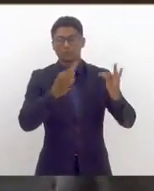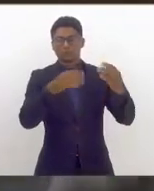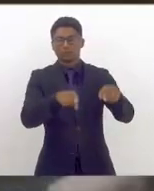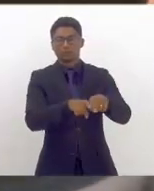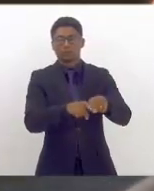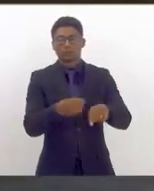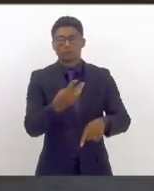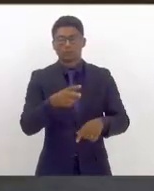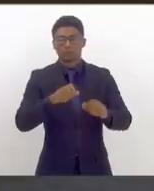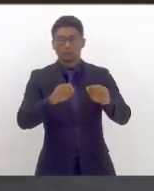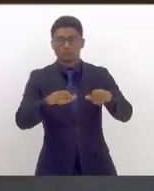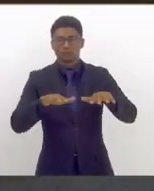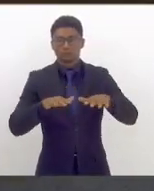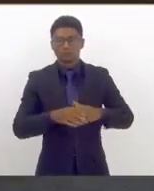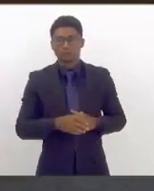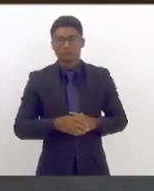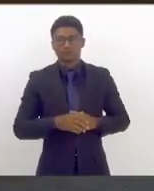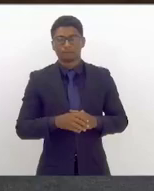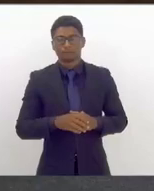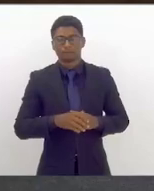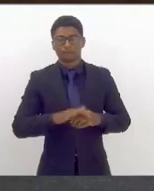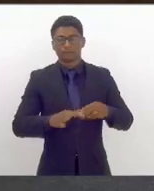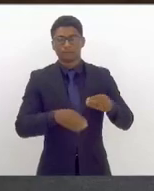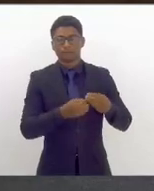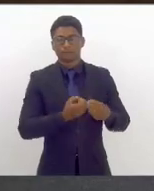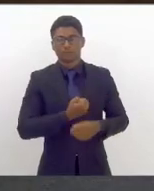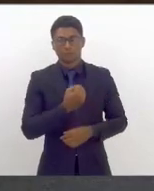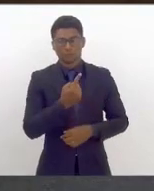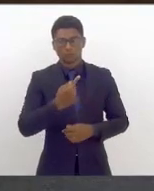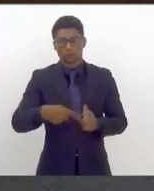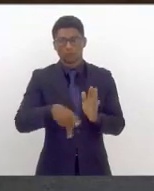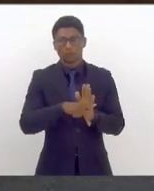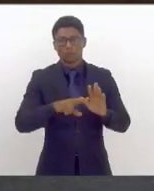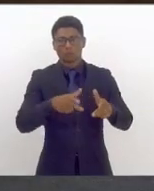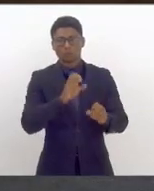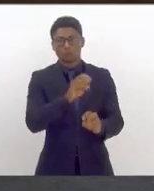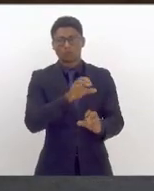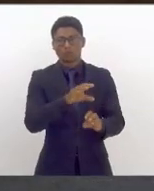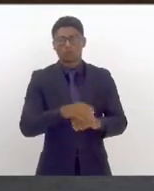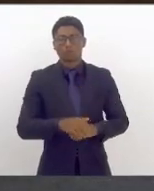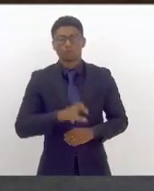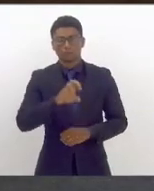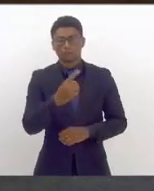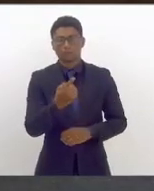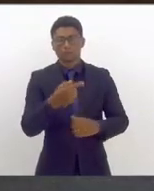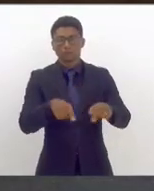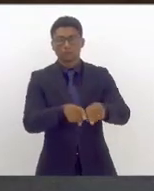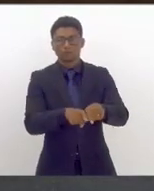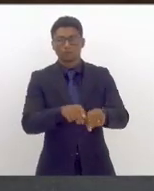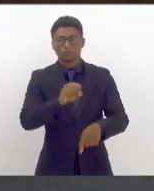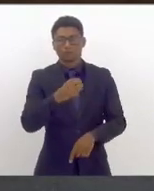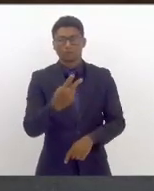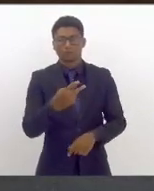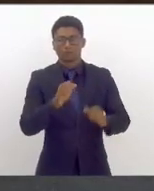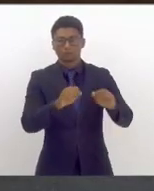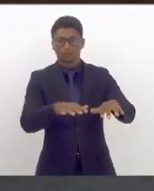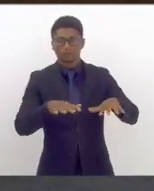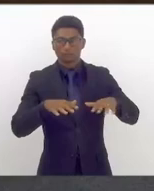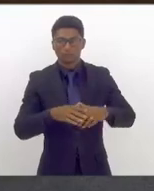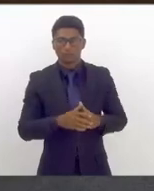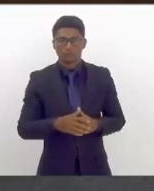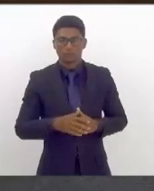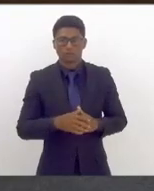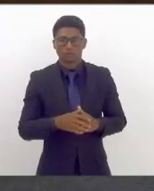35 de plenário favorável com submerglutinativas emendas 1 da comissão de educação 51 e 82 de plenário favorável com